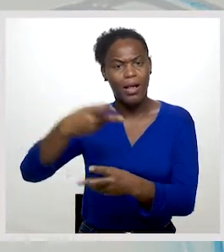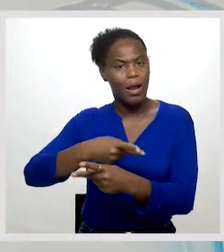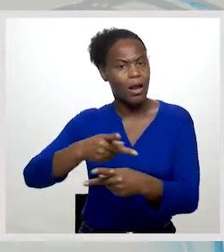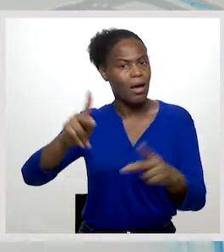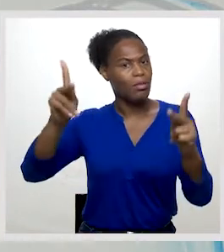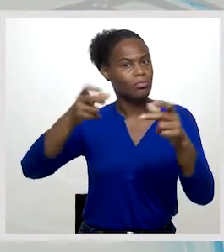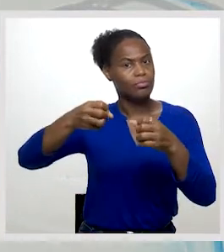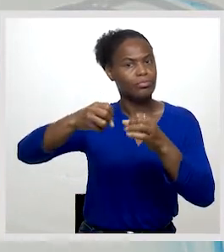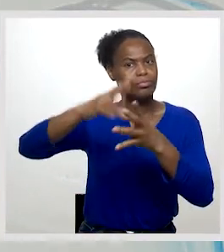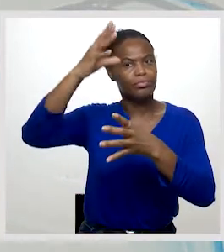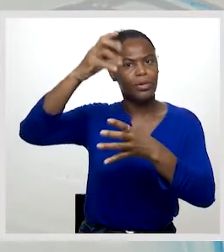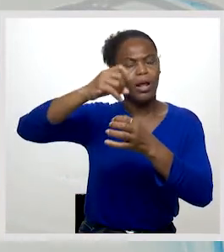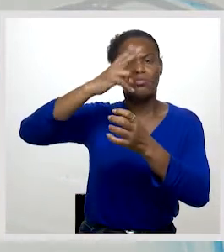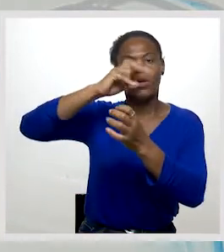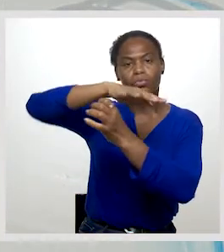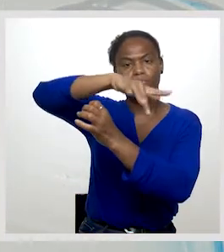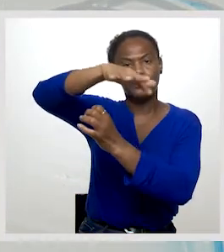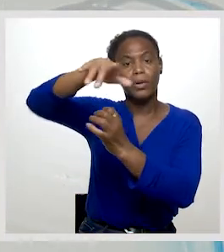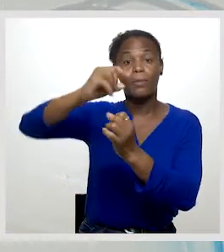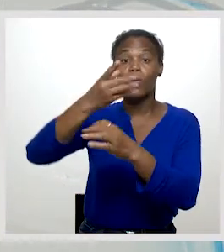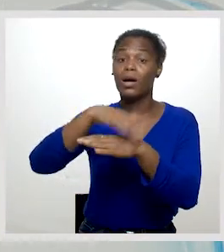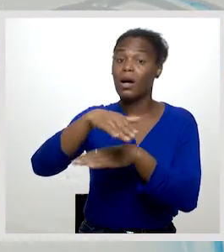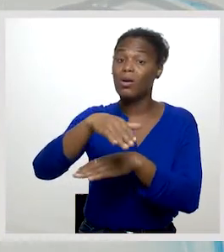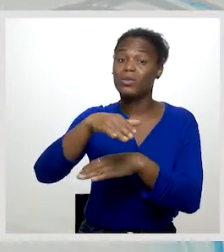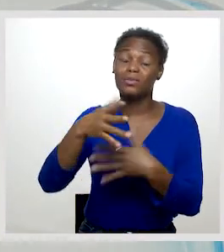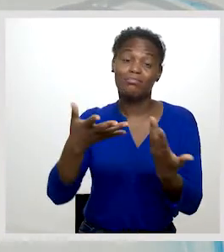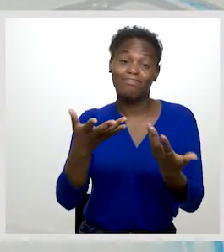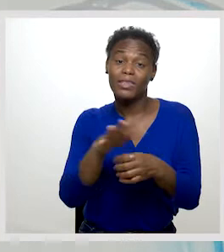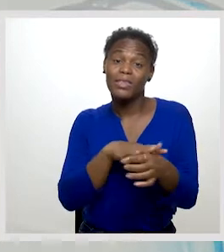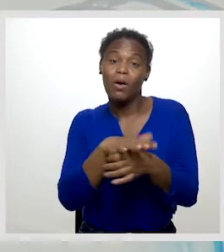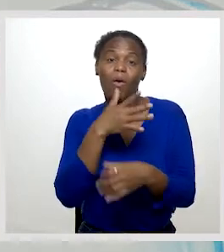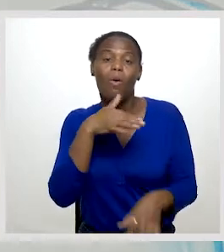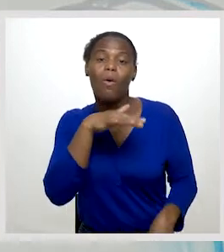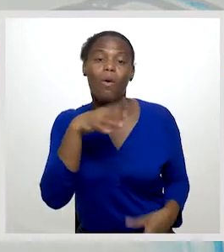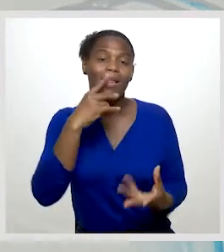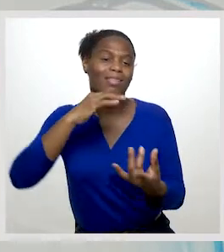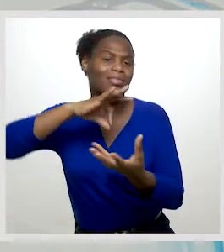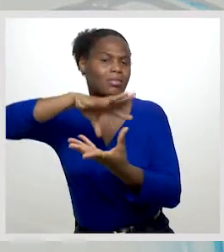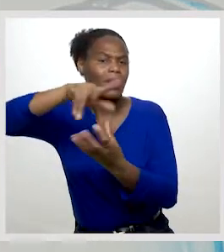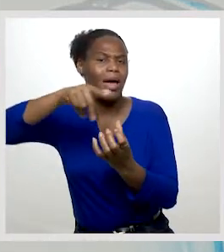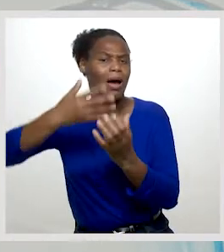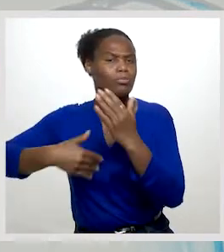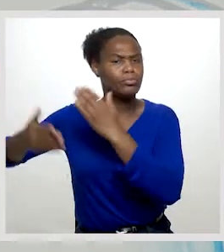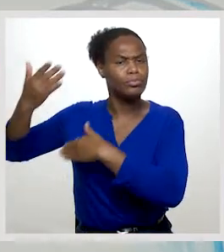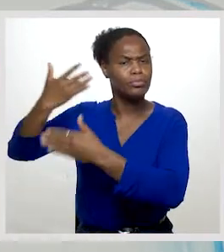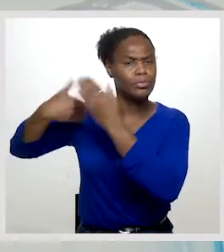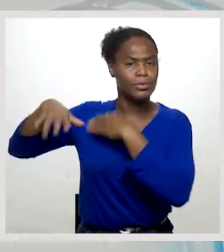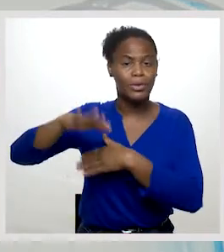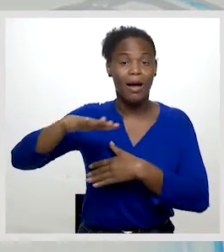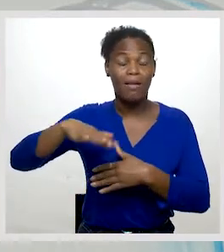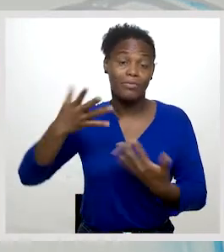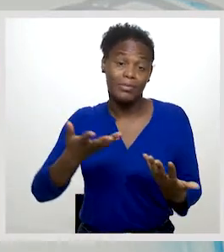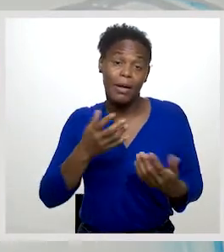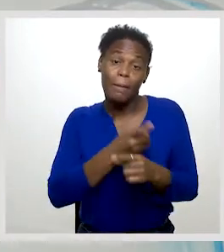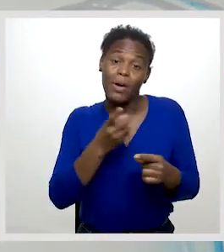libertados para a atmosfera devido ao estado onde a Terra se encontrava nessa altura.